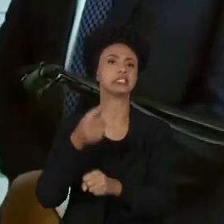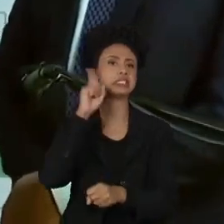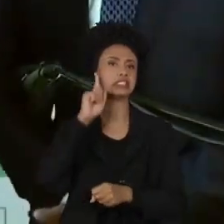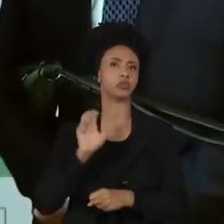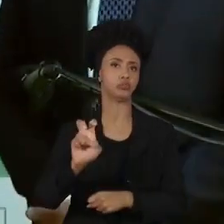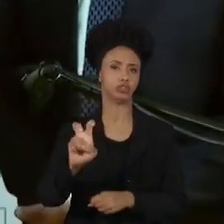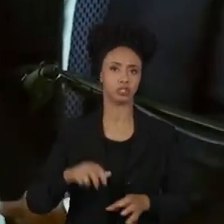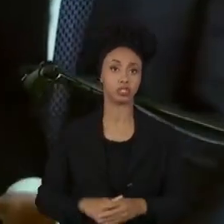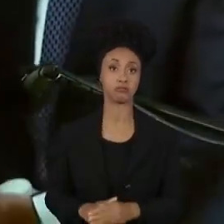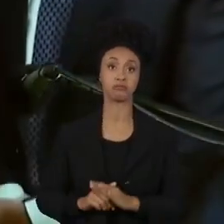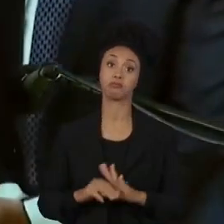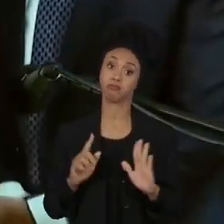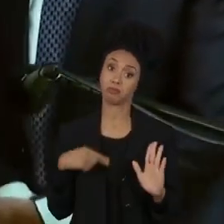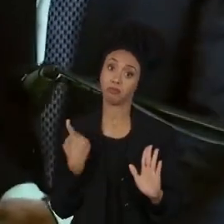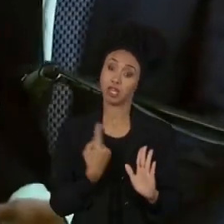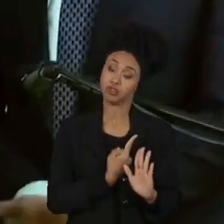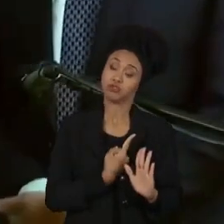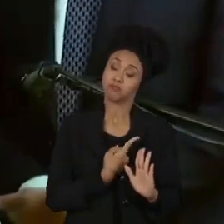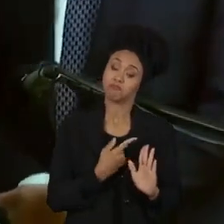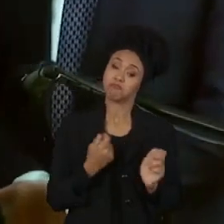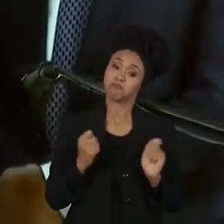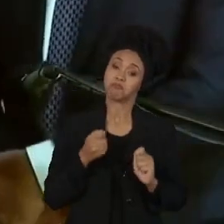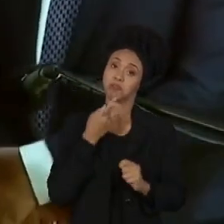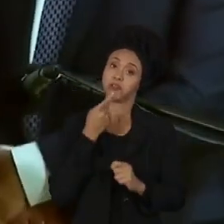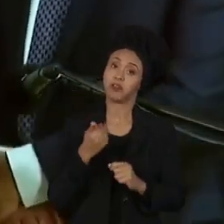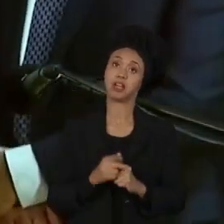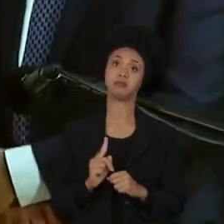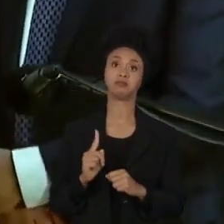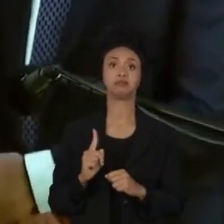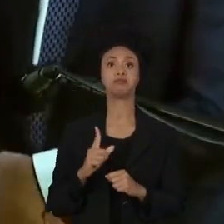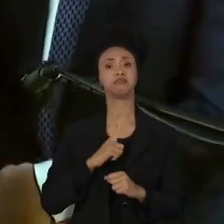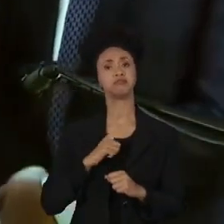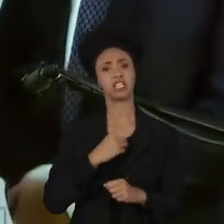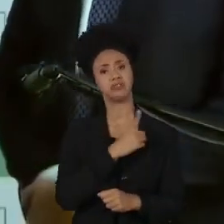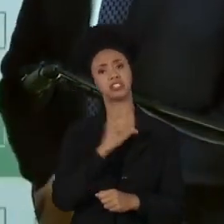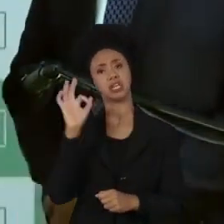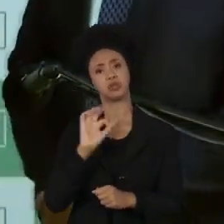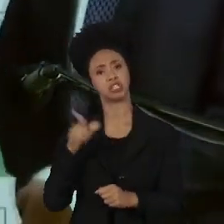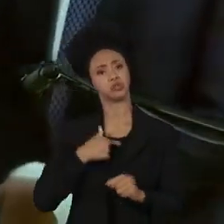diligência. E, portanto, eu posso dizer que fomos atendidos em 100% do nosso pleito.